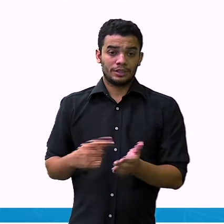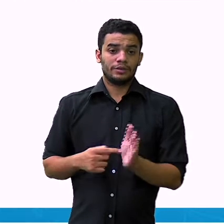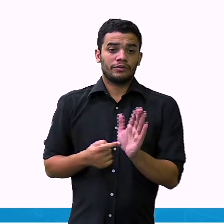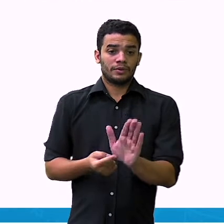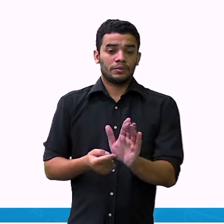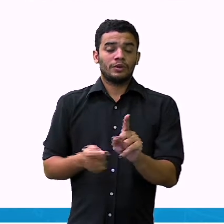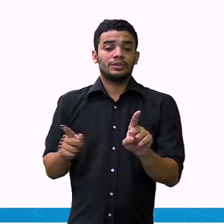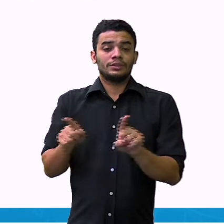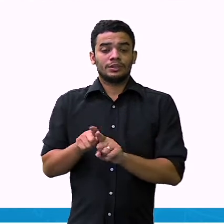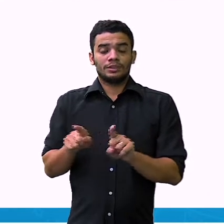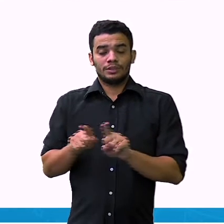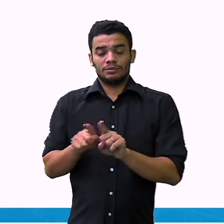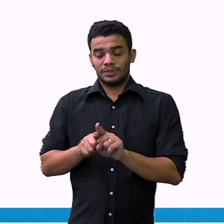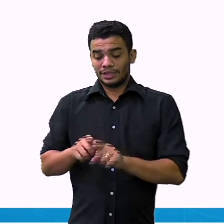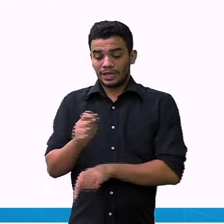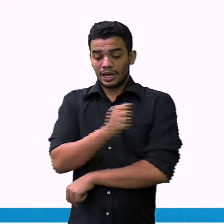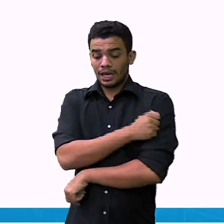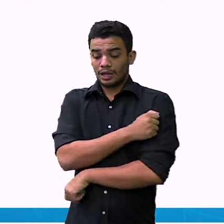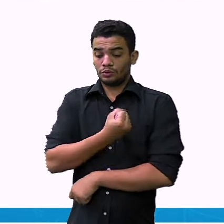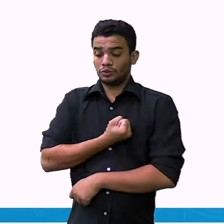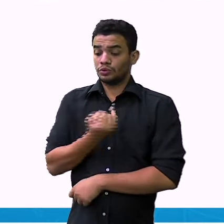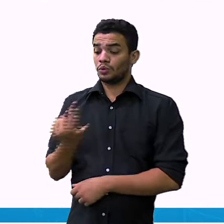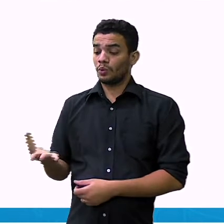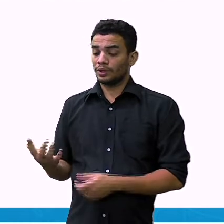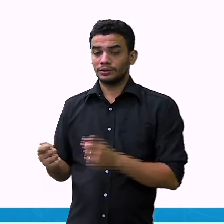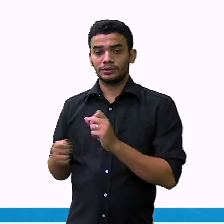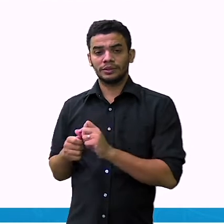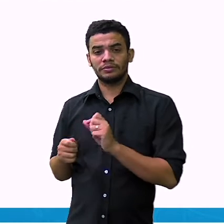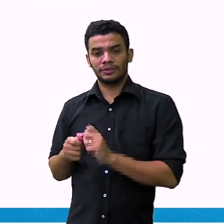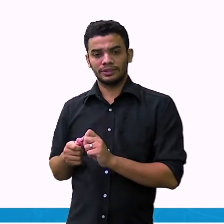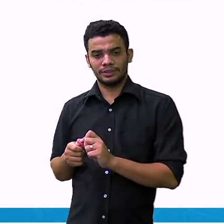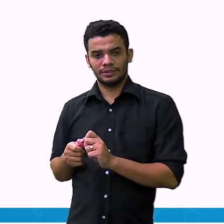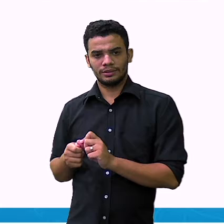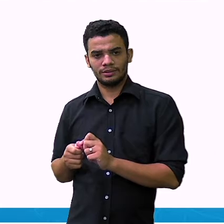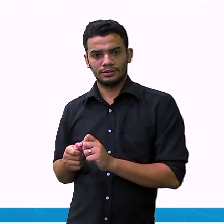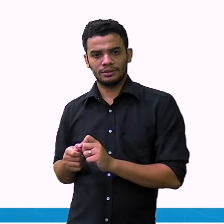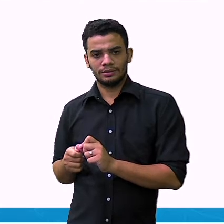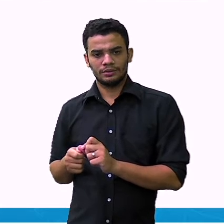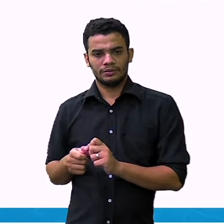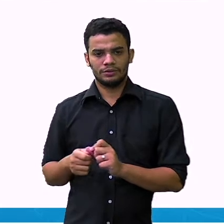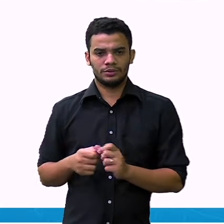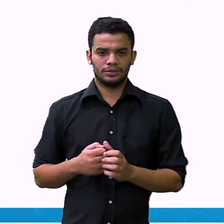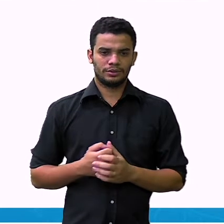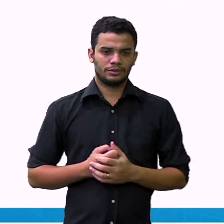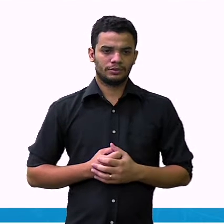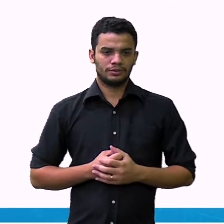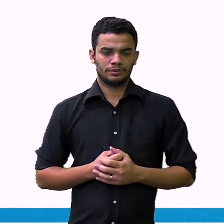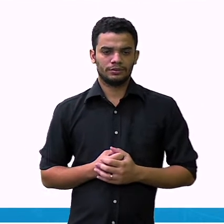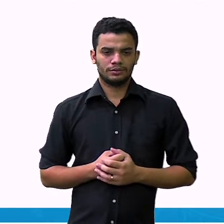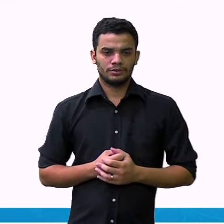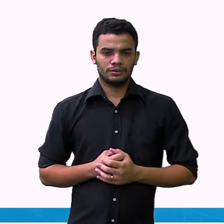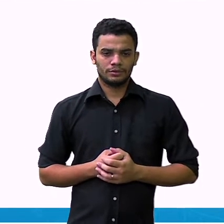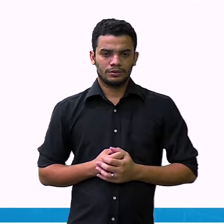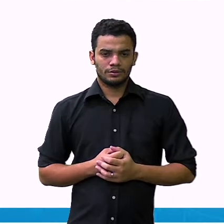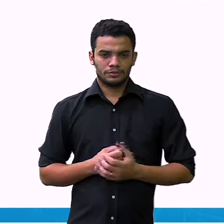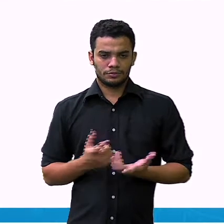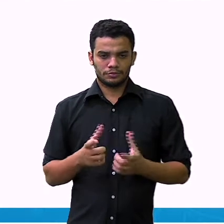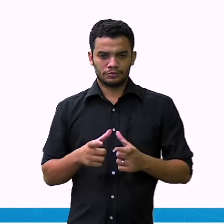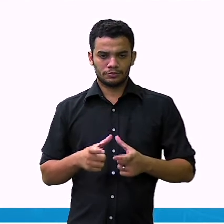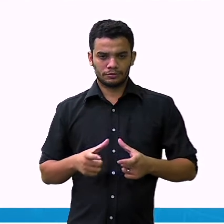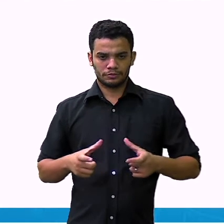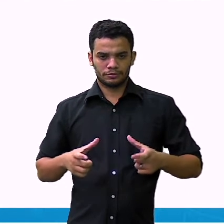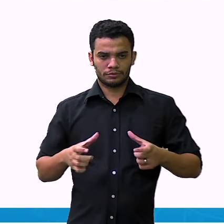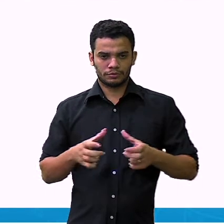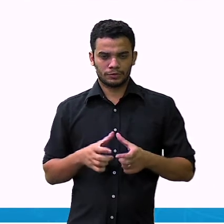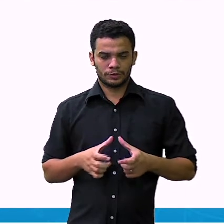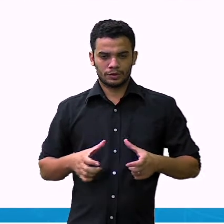certo? Aqui eu tive 28 latinhas, certo? Então, nós vamos anotar aqui do lado, latinhas.